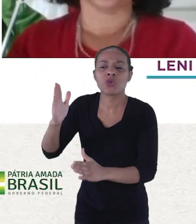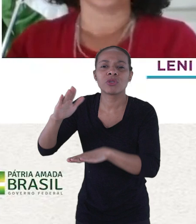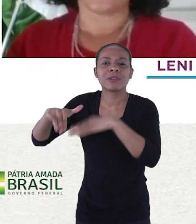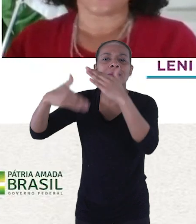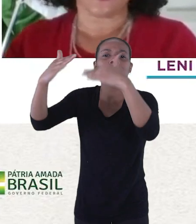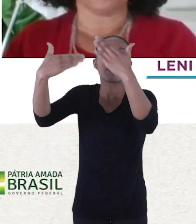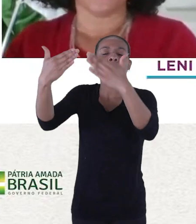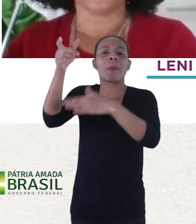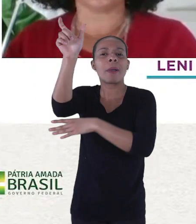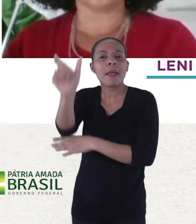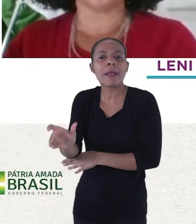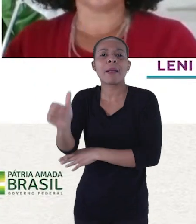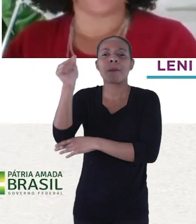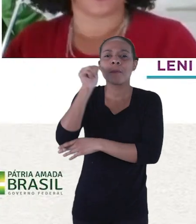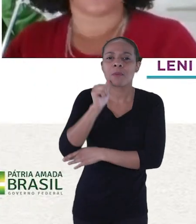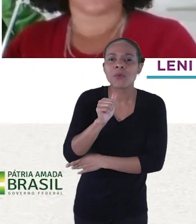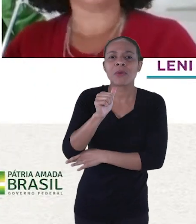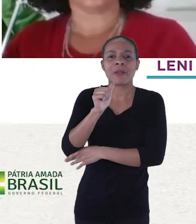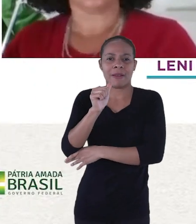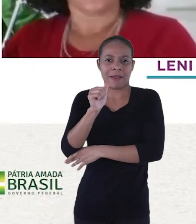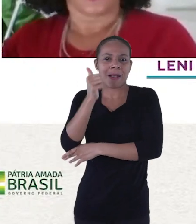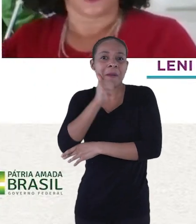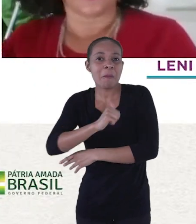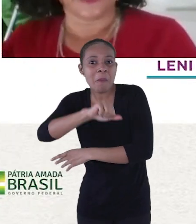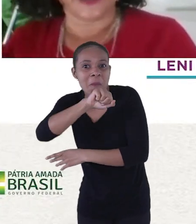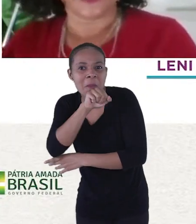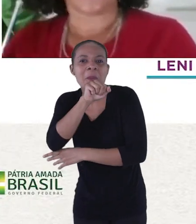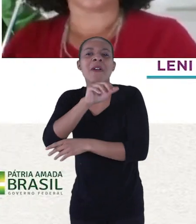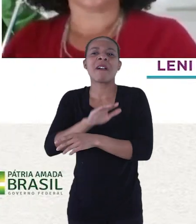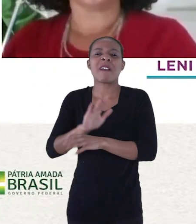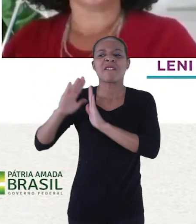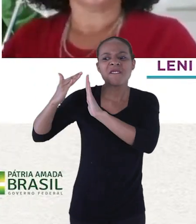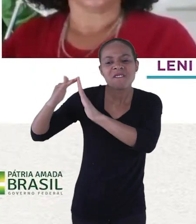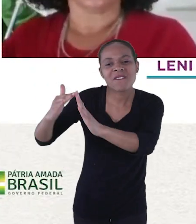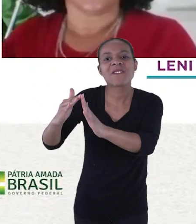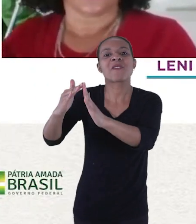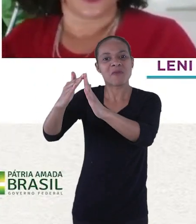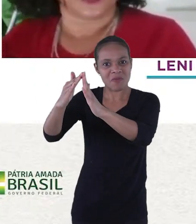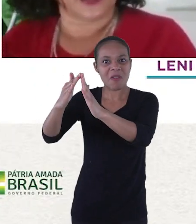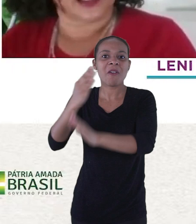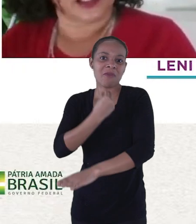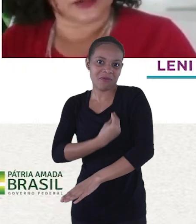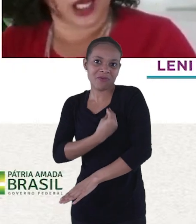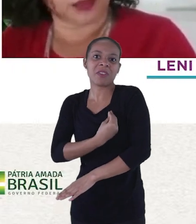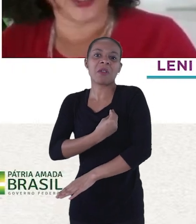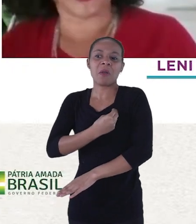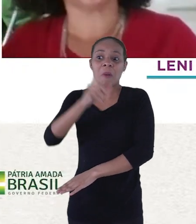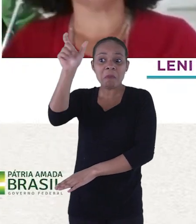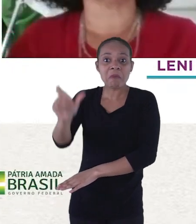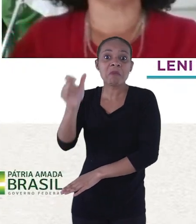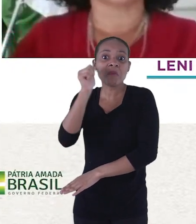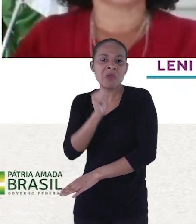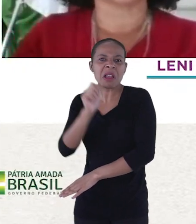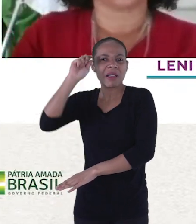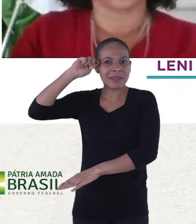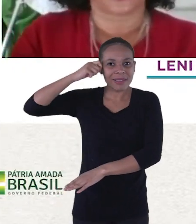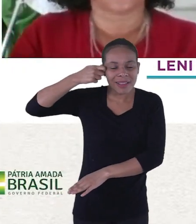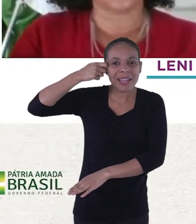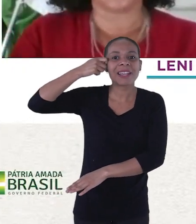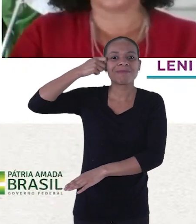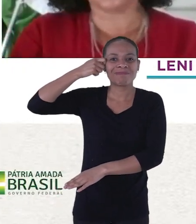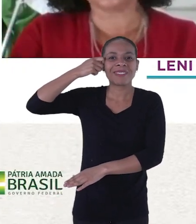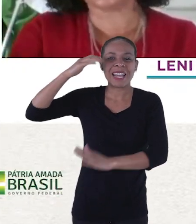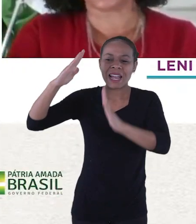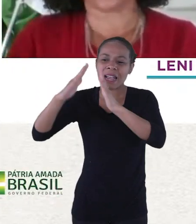a escritora, a mãe, a favelada, a negra, a mulher que mora numa casa